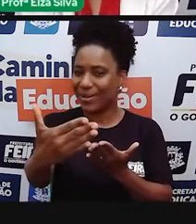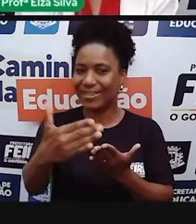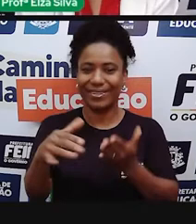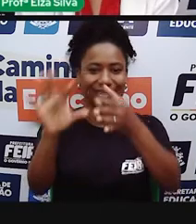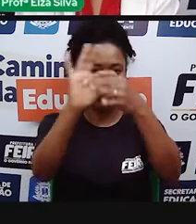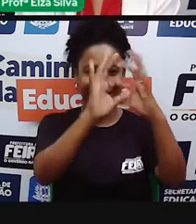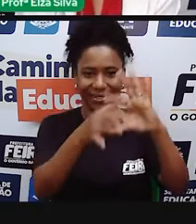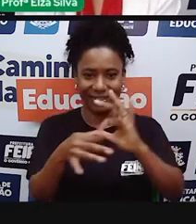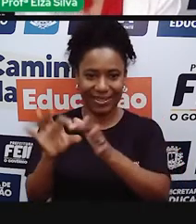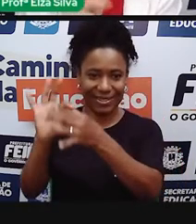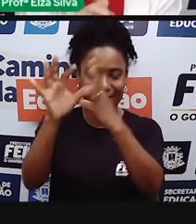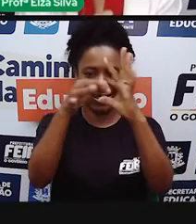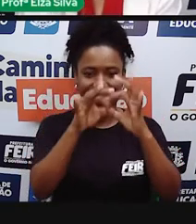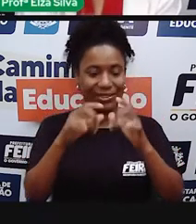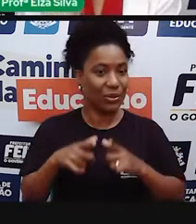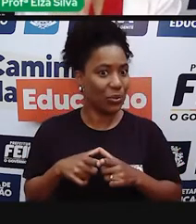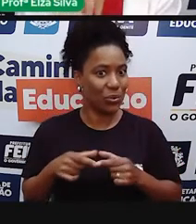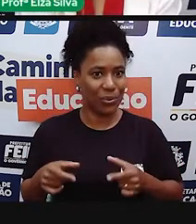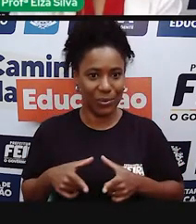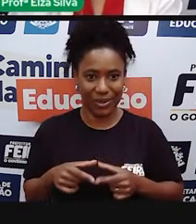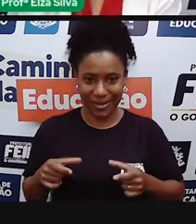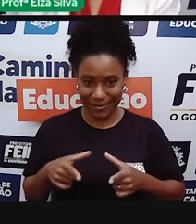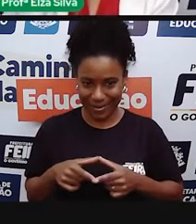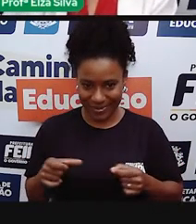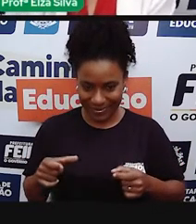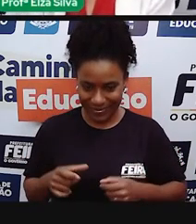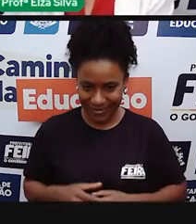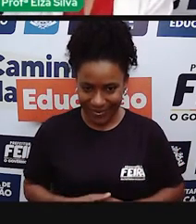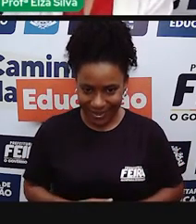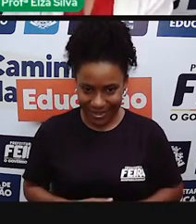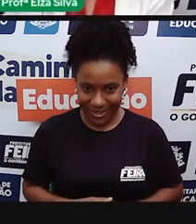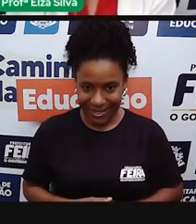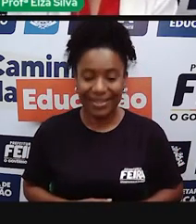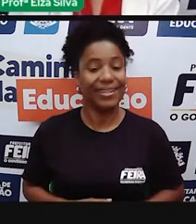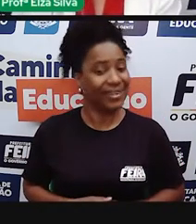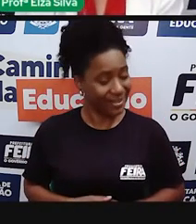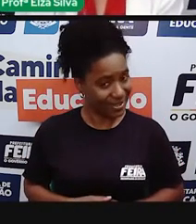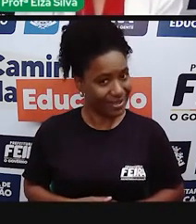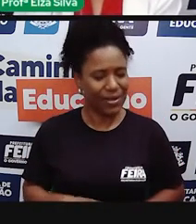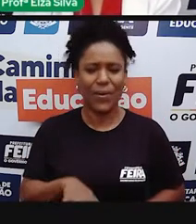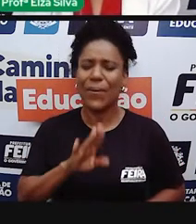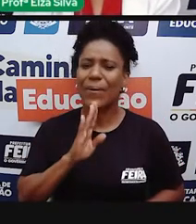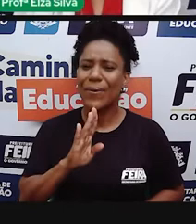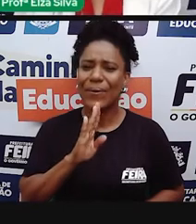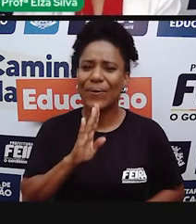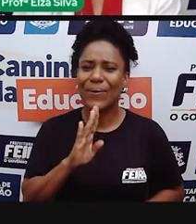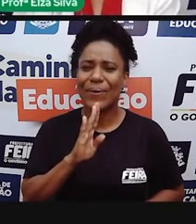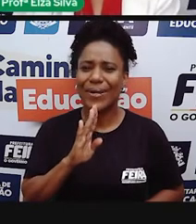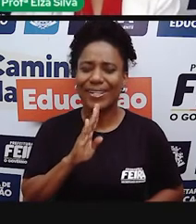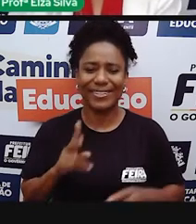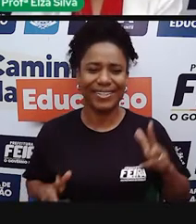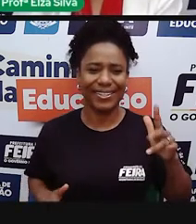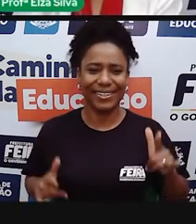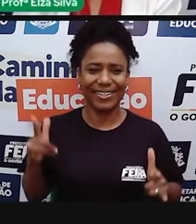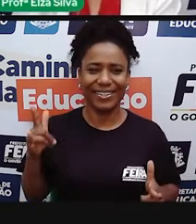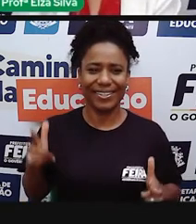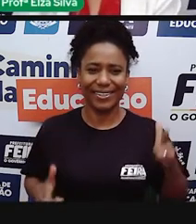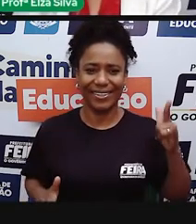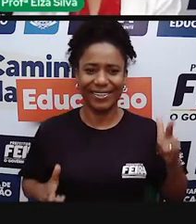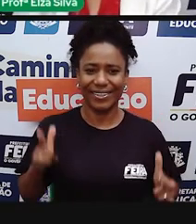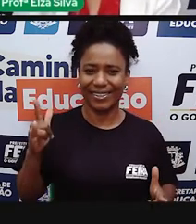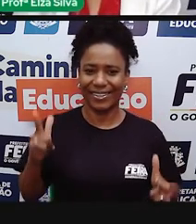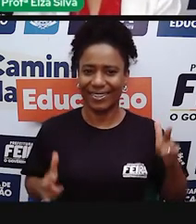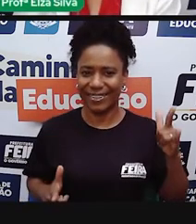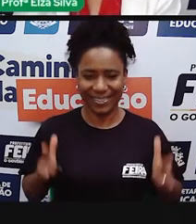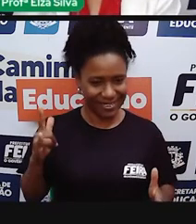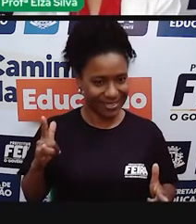2020. Vocês conhecem o mascote das Olimpíadas deste ano? Vamos